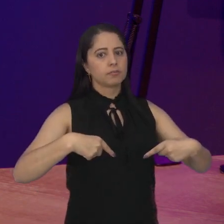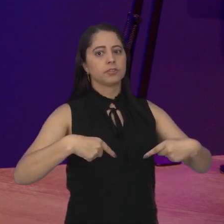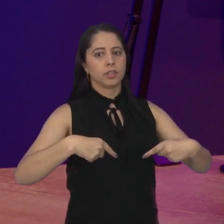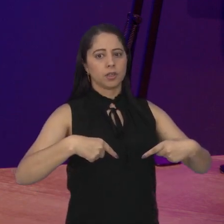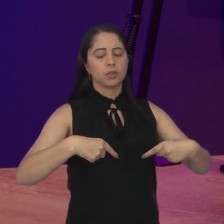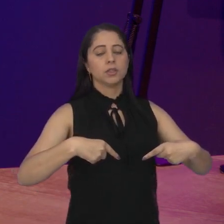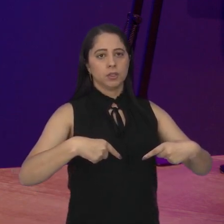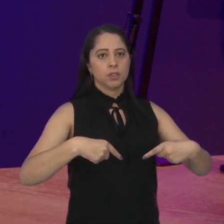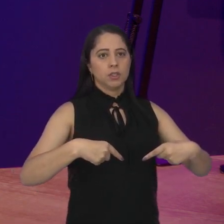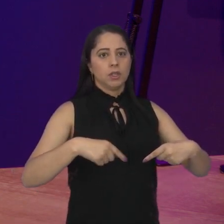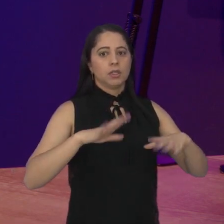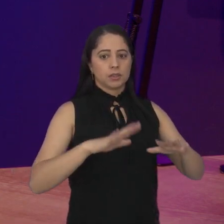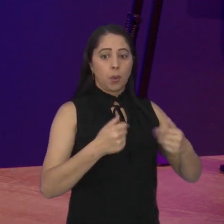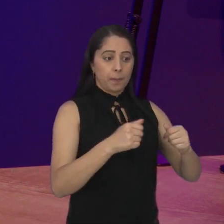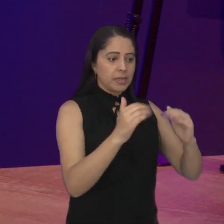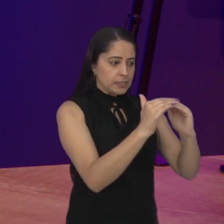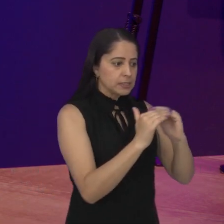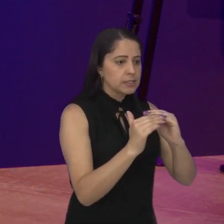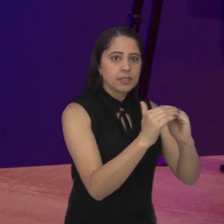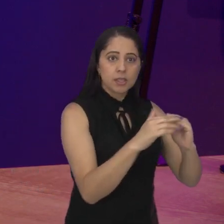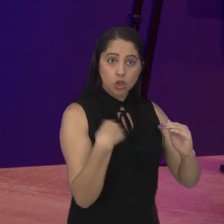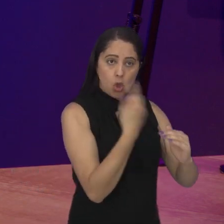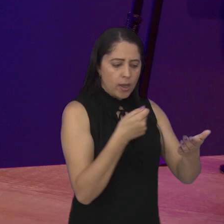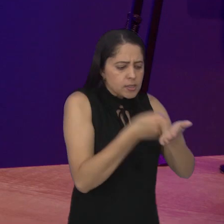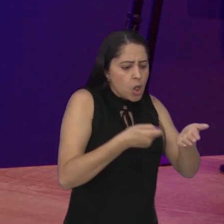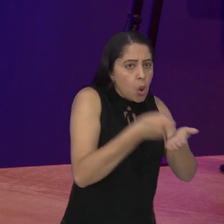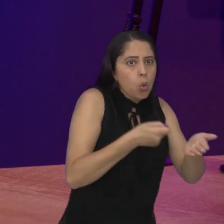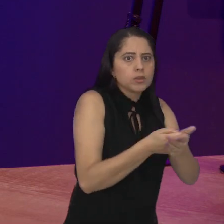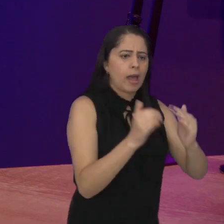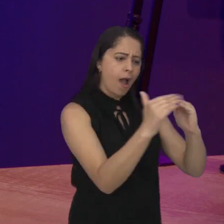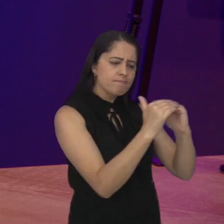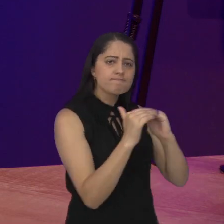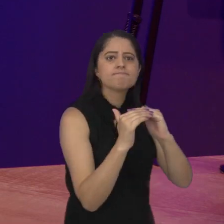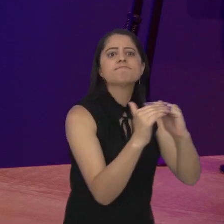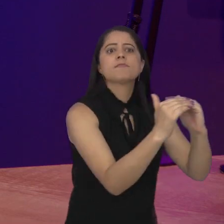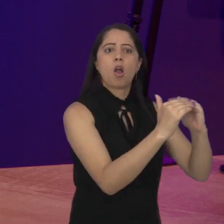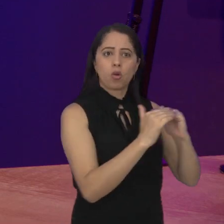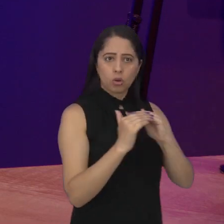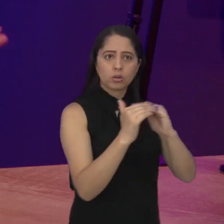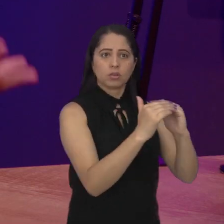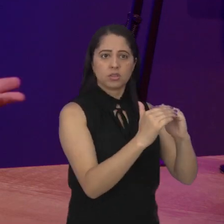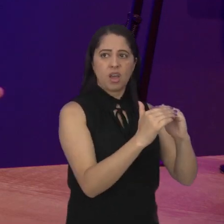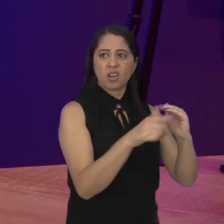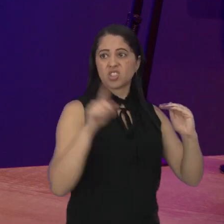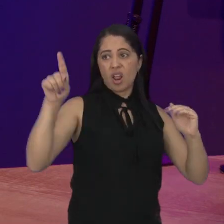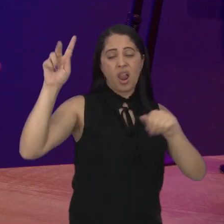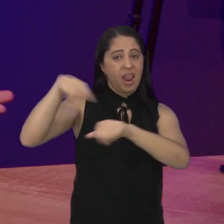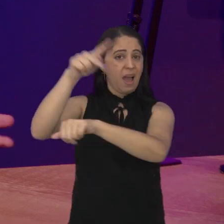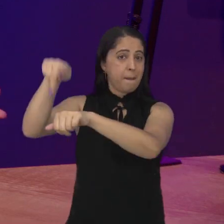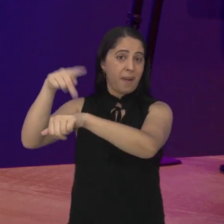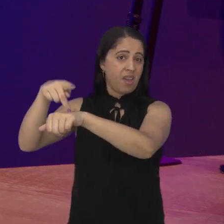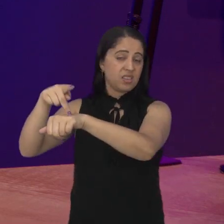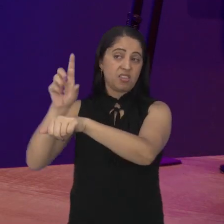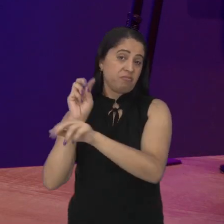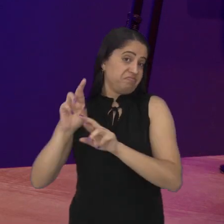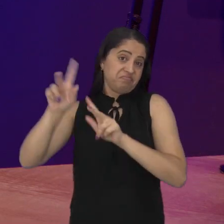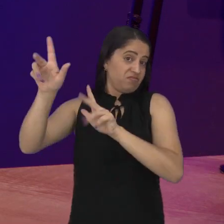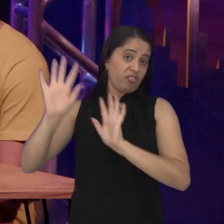para a gente conseguir uma igualdade, a gente vai ter que lutar e trabalhar muito mais que um outro país que não foi